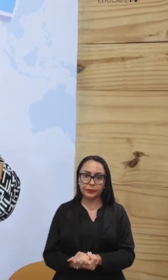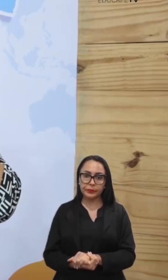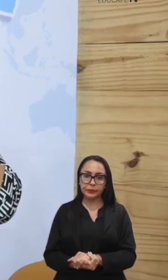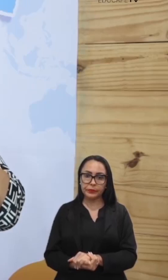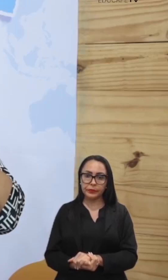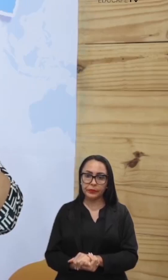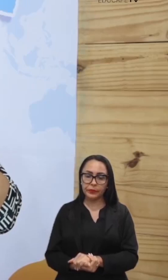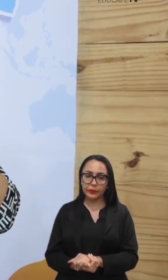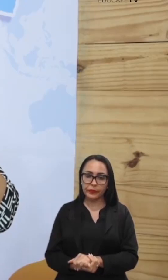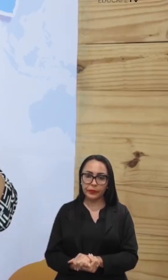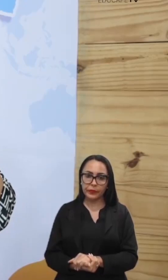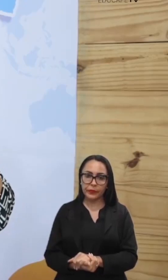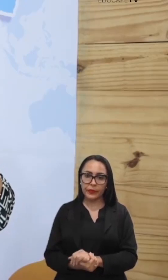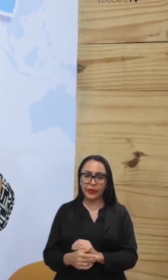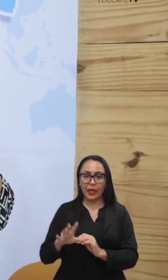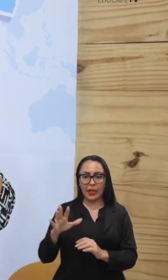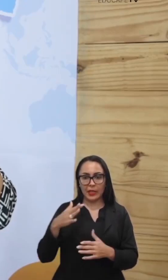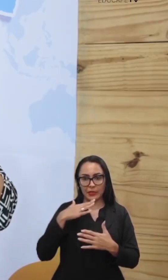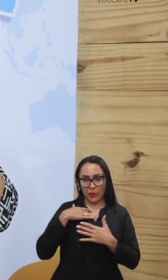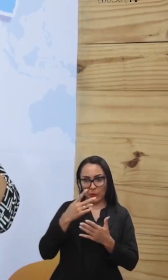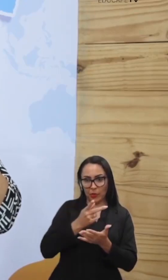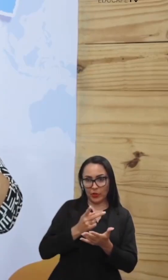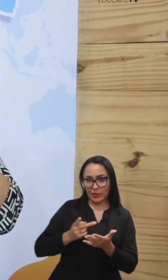Aí são os meus rabiscos, viu?